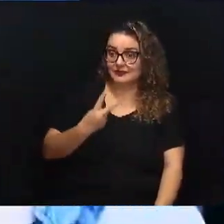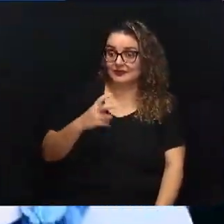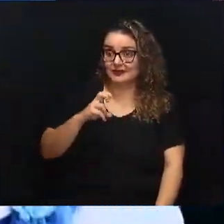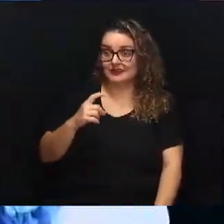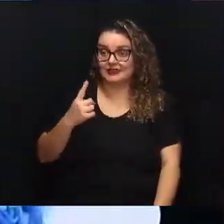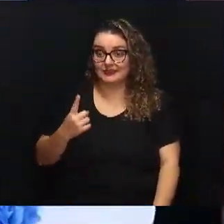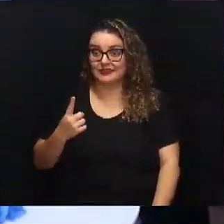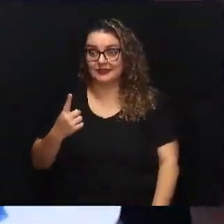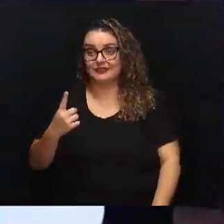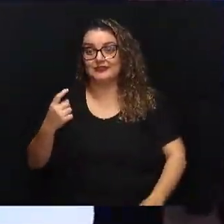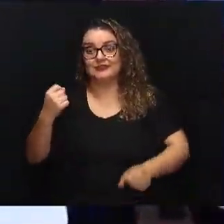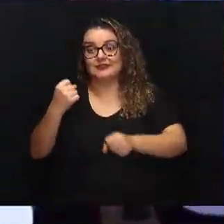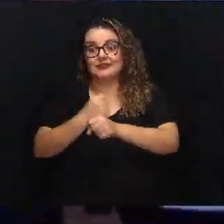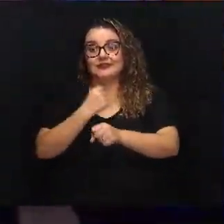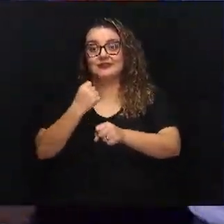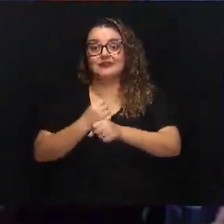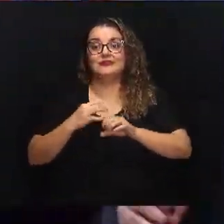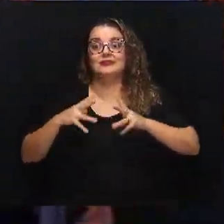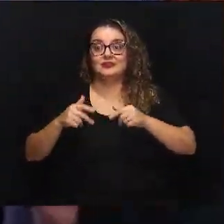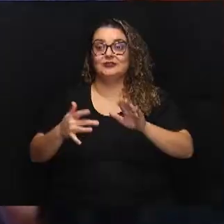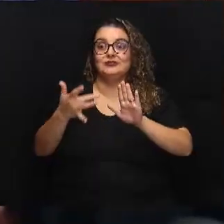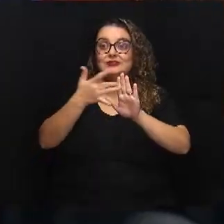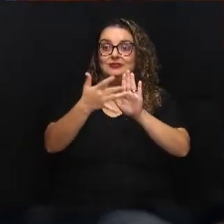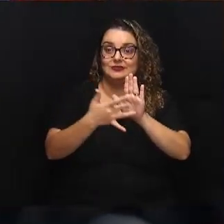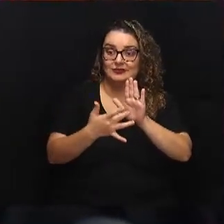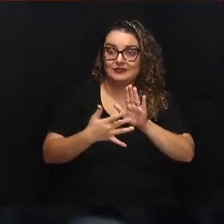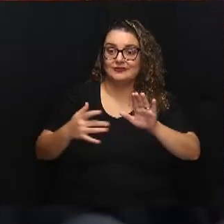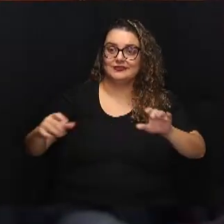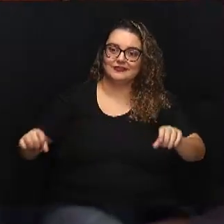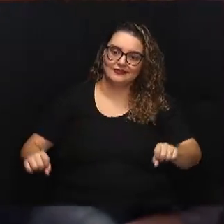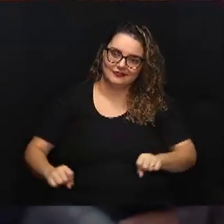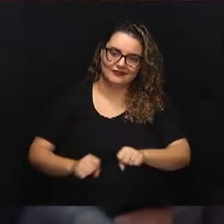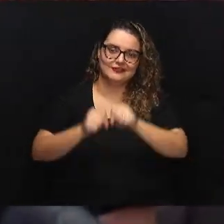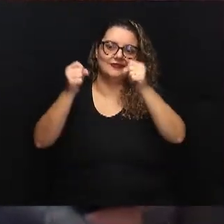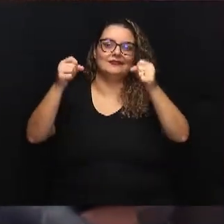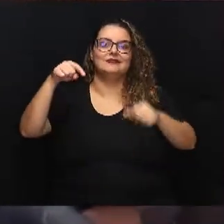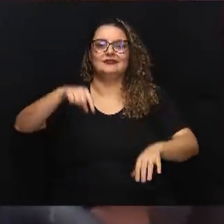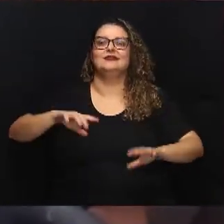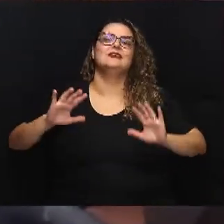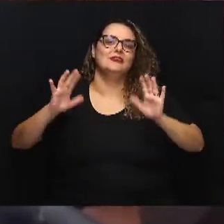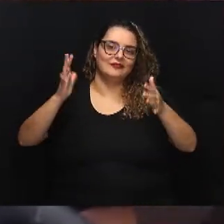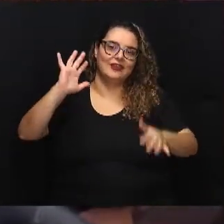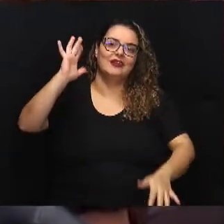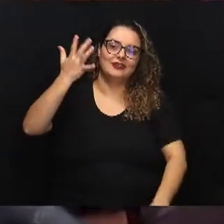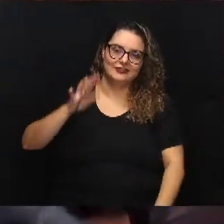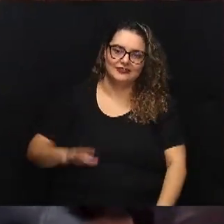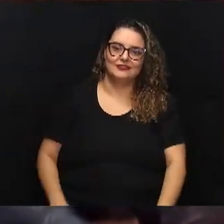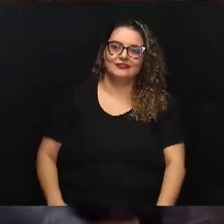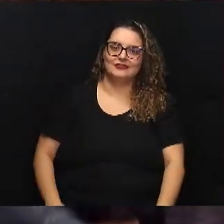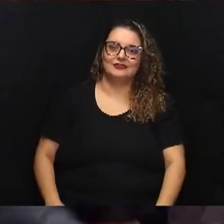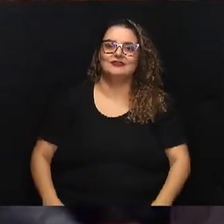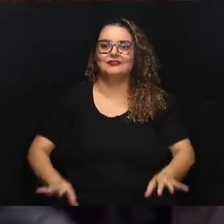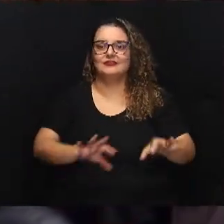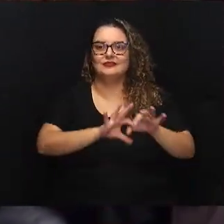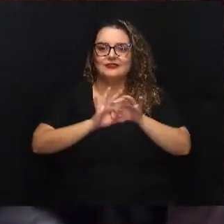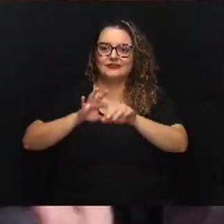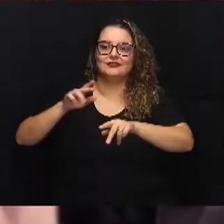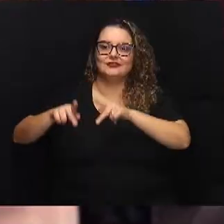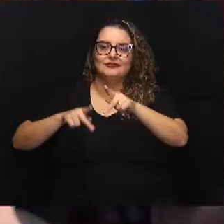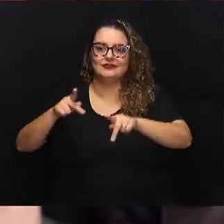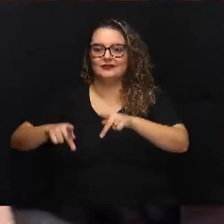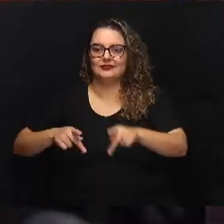251 anos, todos os protocolos foram quebrados para essa festa que une a população e